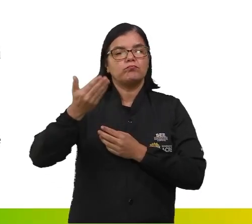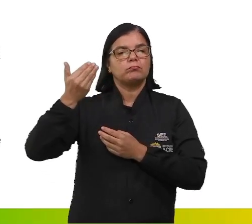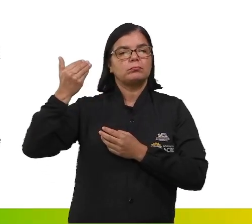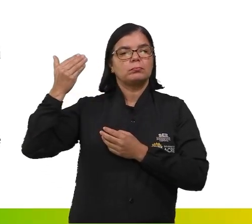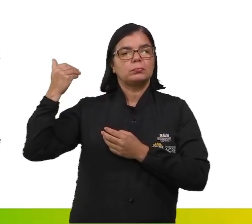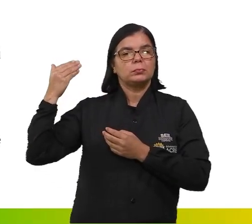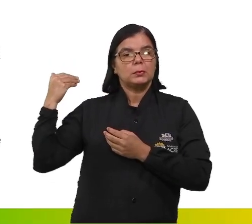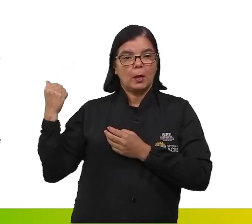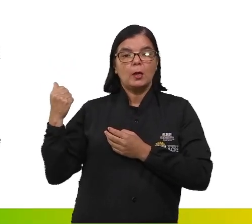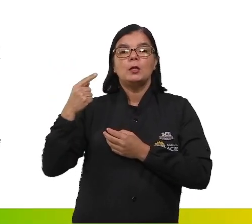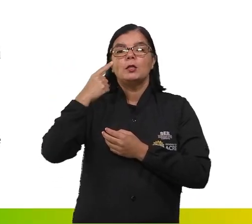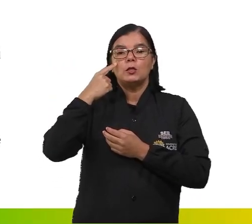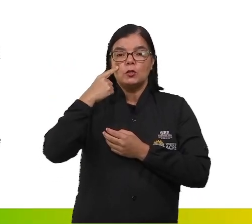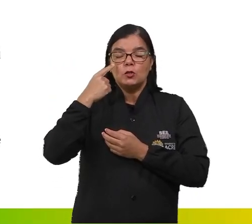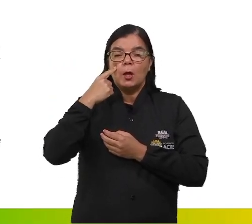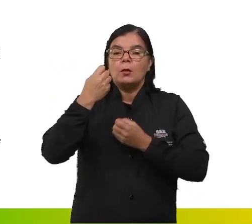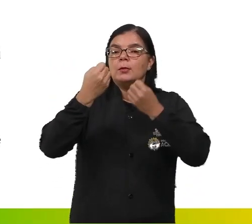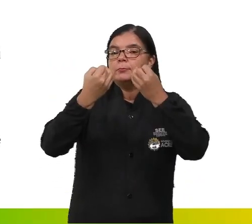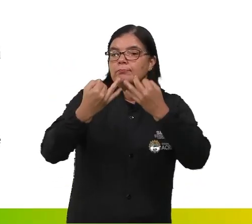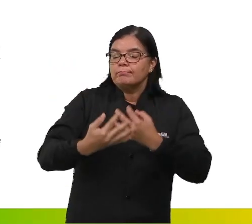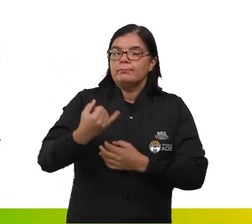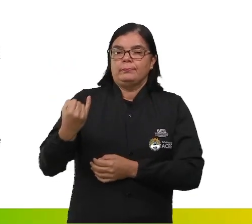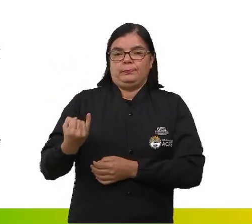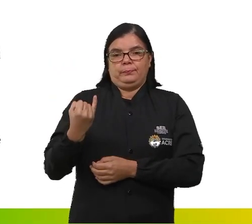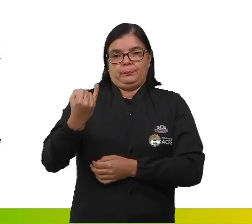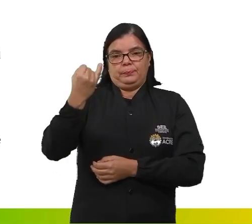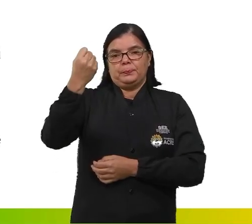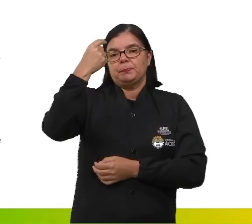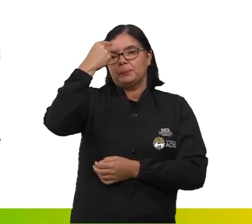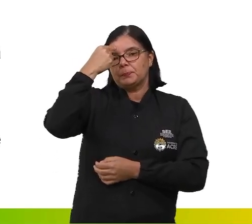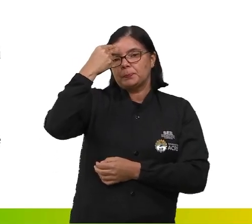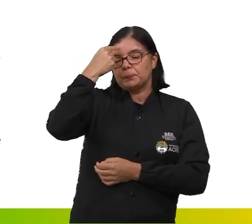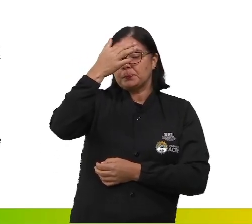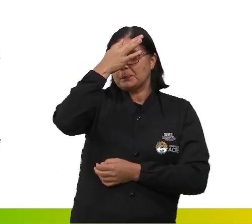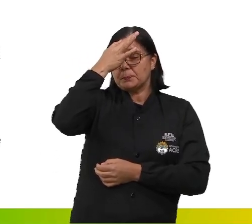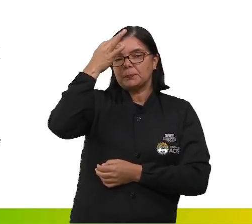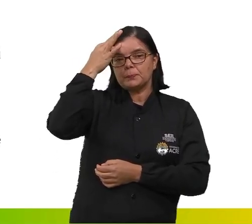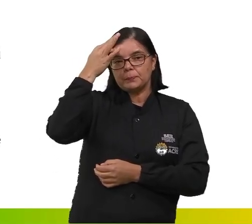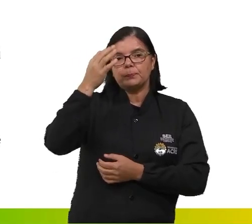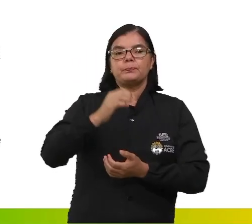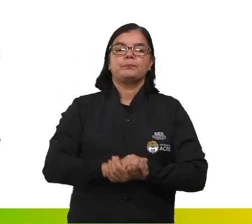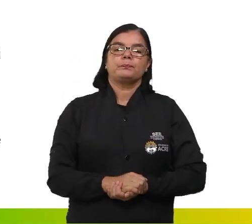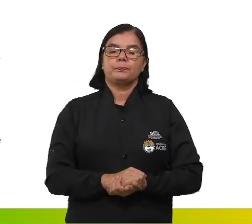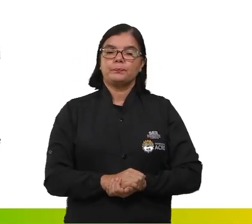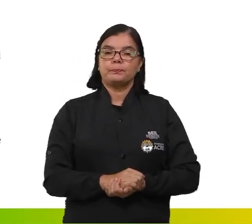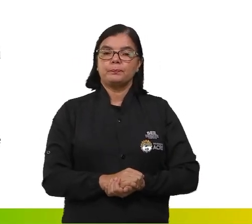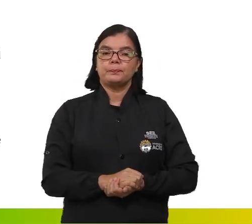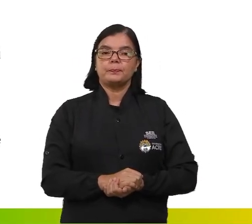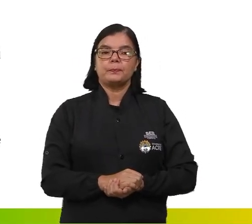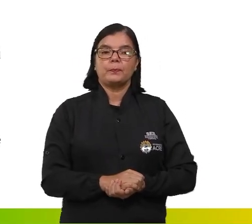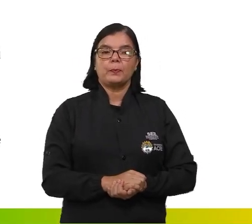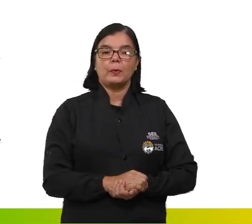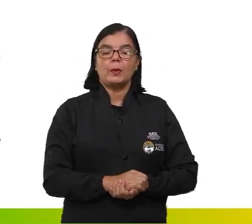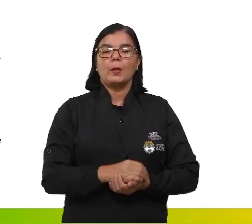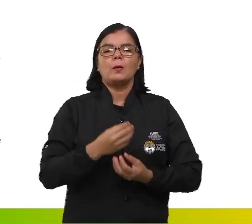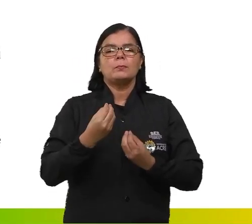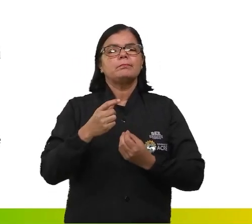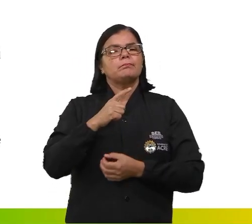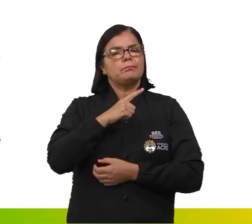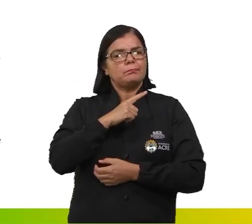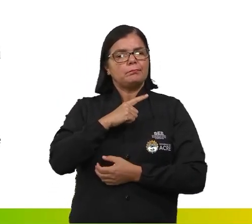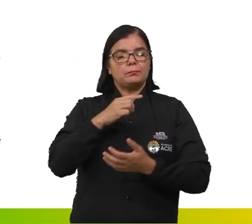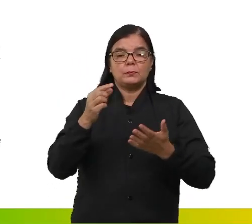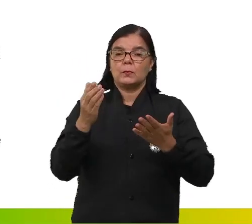antiguidade, deixaram um legado importante para o pensamento filosófico, para a filosofia. Então nós temos